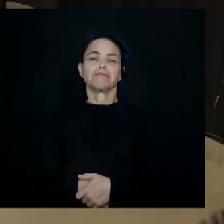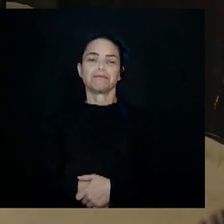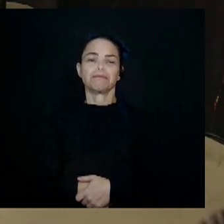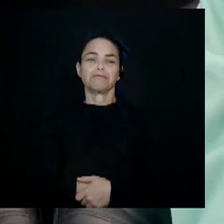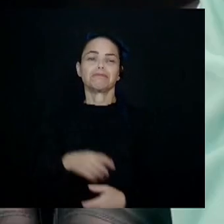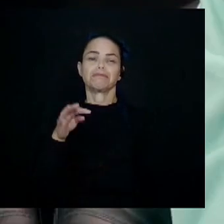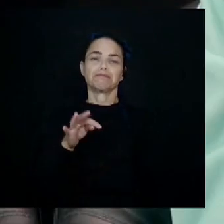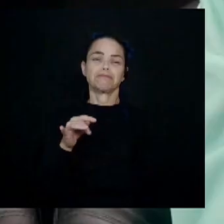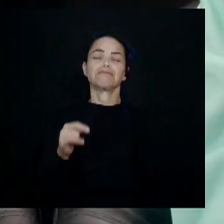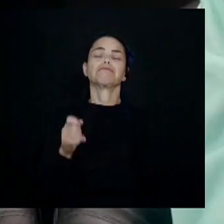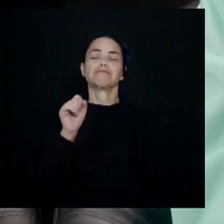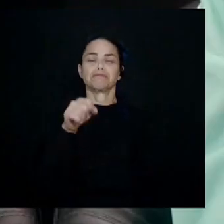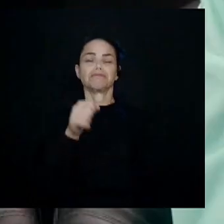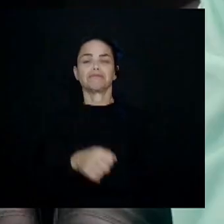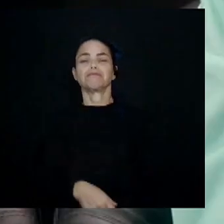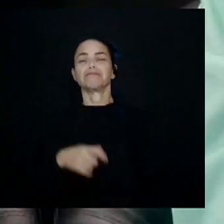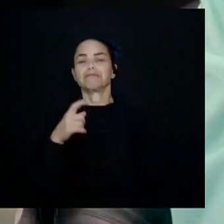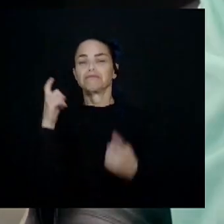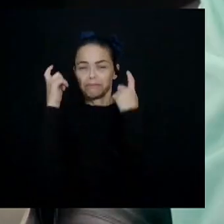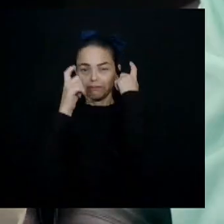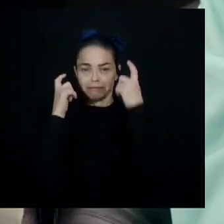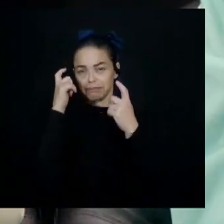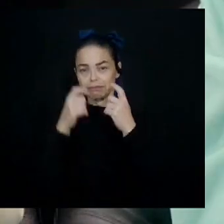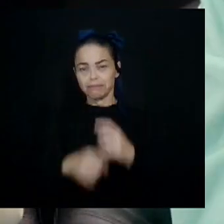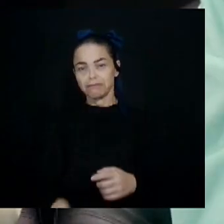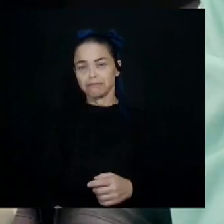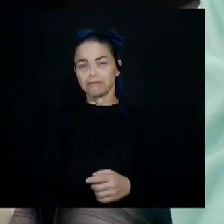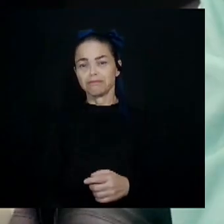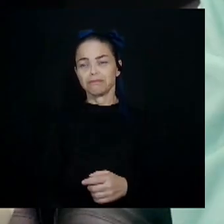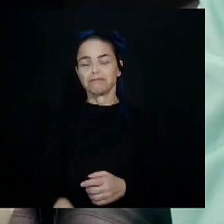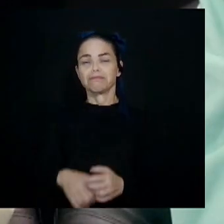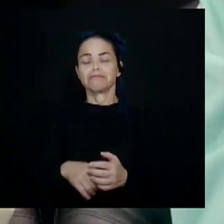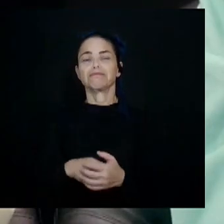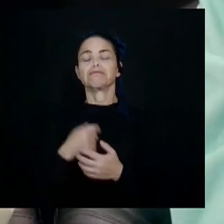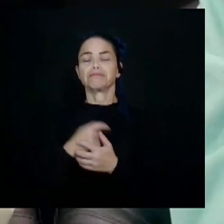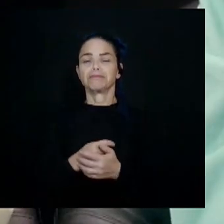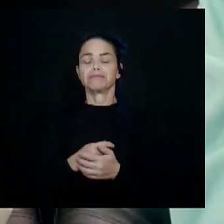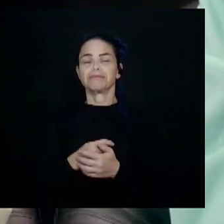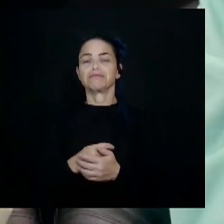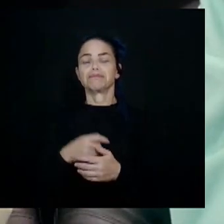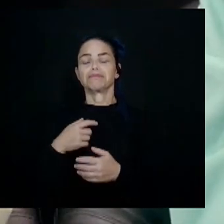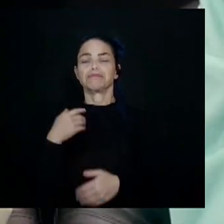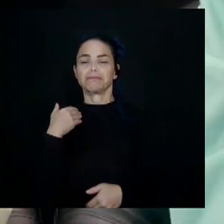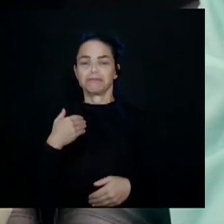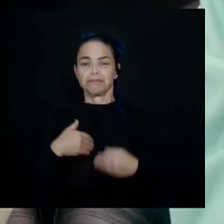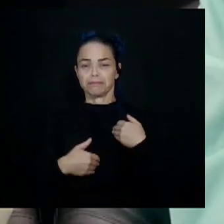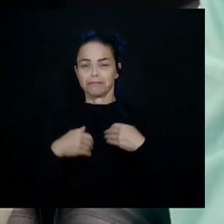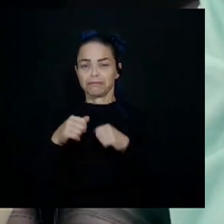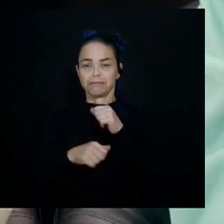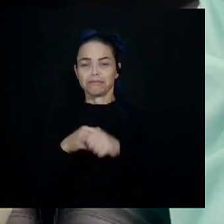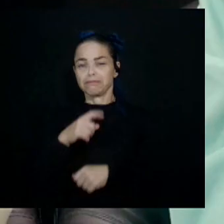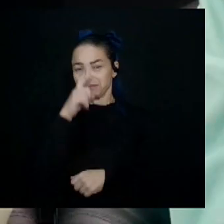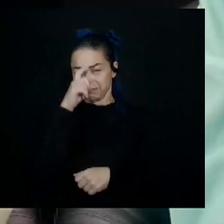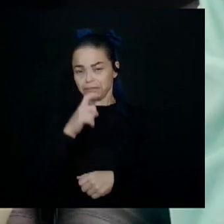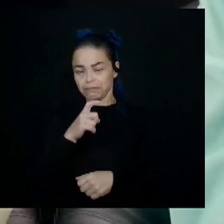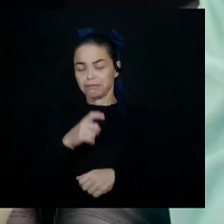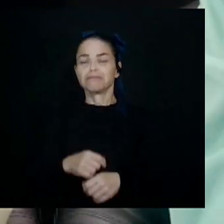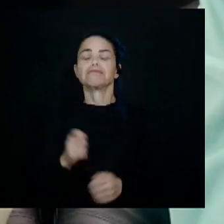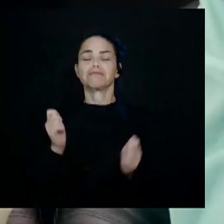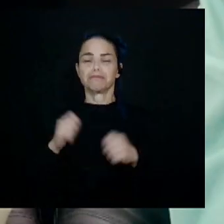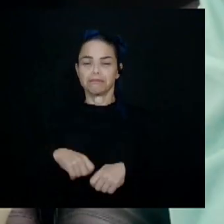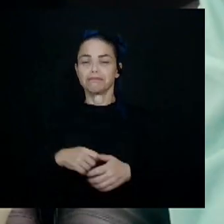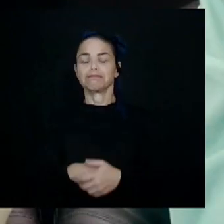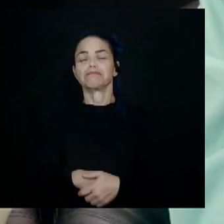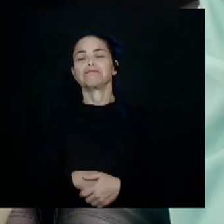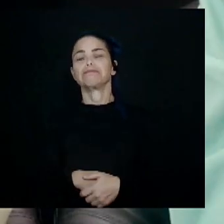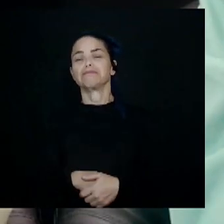isso muito mesmo, bom. tem que se preocupar mesmo. Com a puberdade precoce, essa menstruação pode vir precocemente. Nós temos